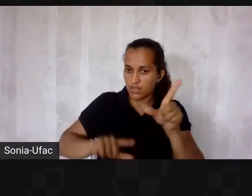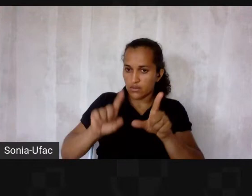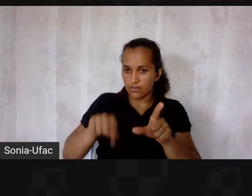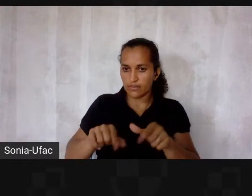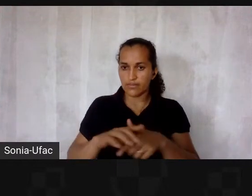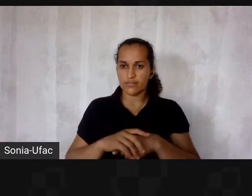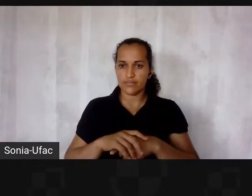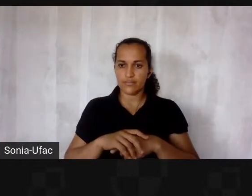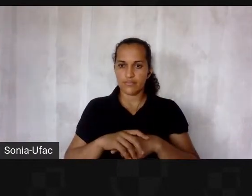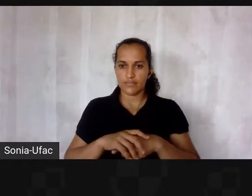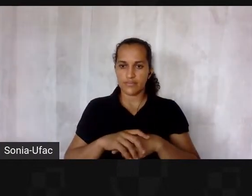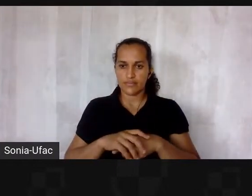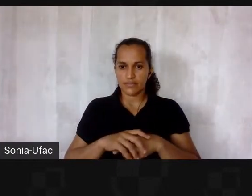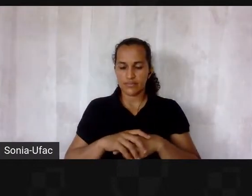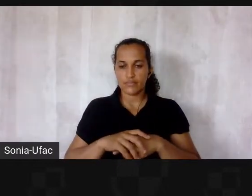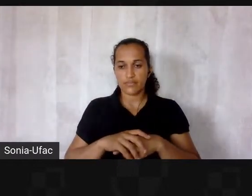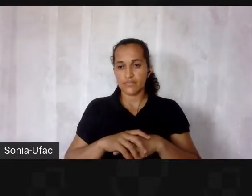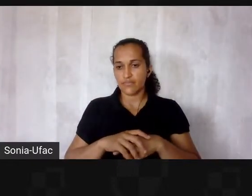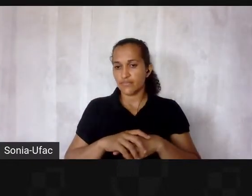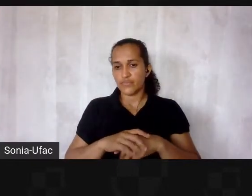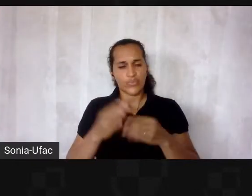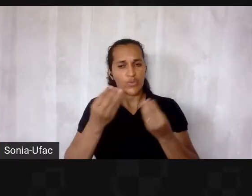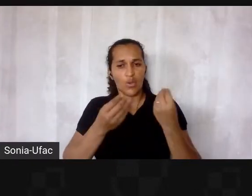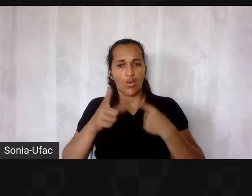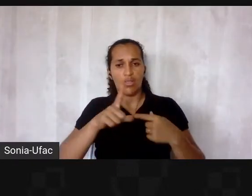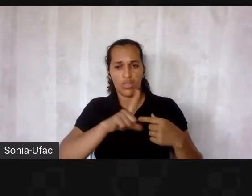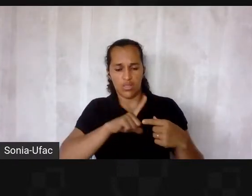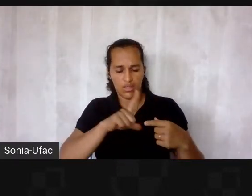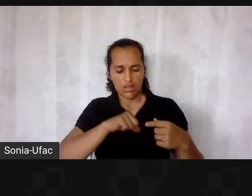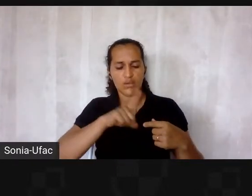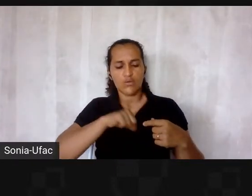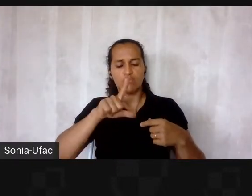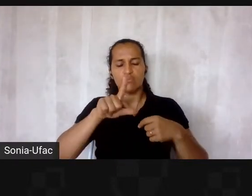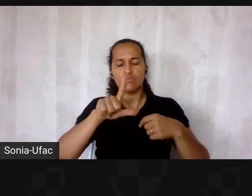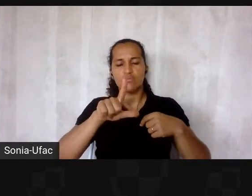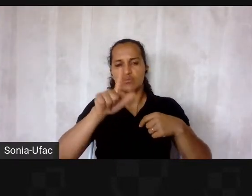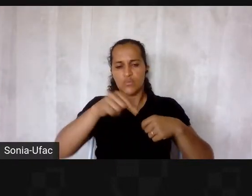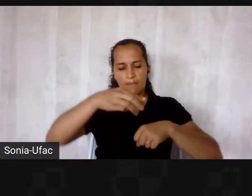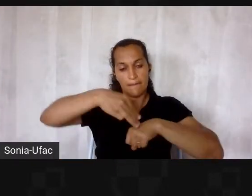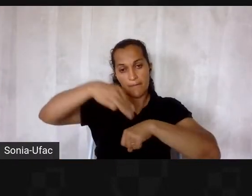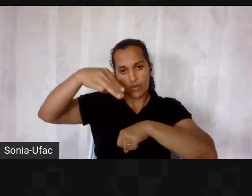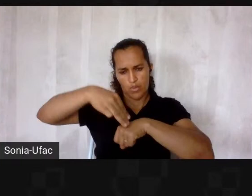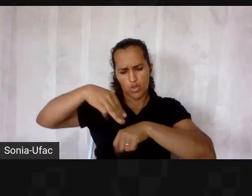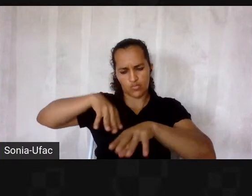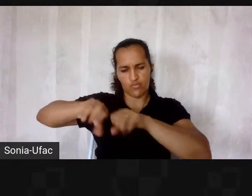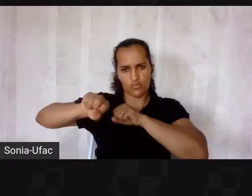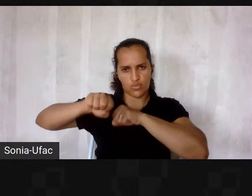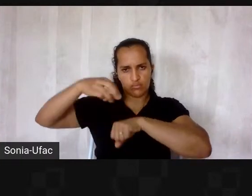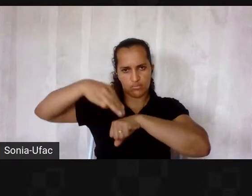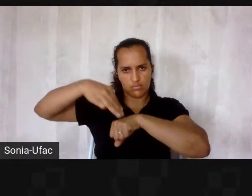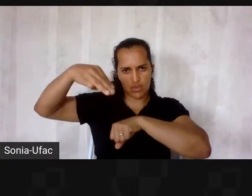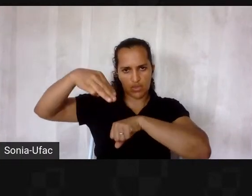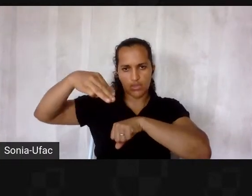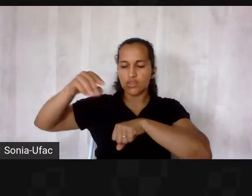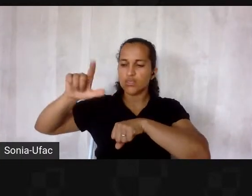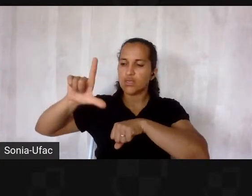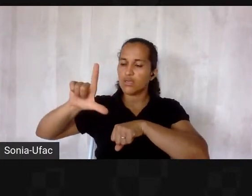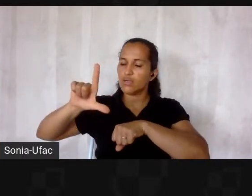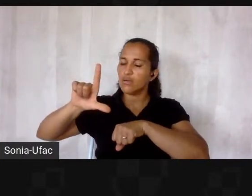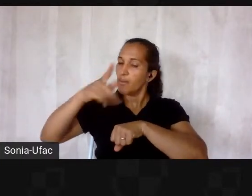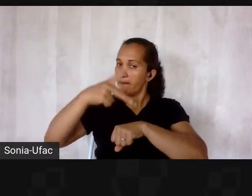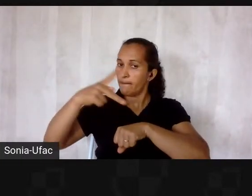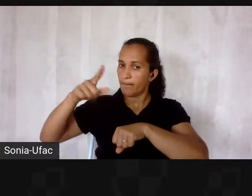obteve o grau de mestre em linguagem de identidade pela UFAC, e depois, em 2010, foi